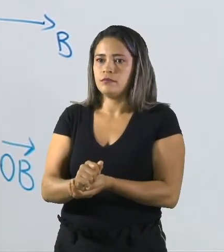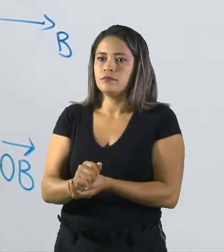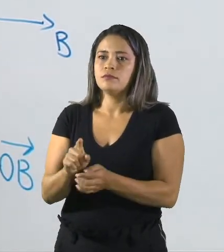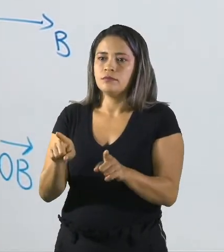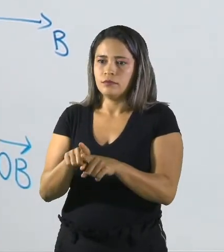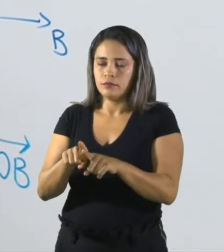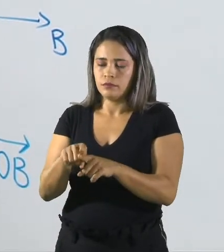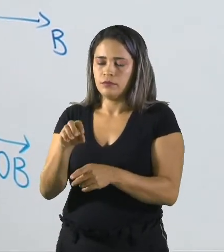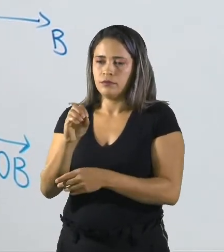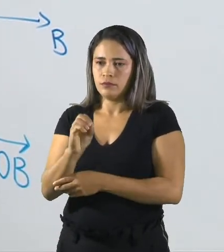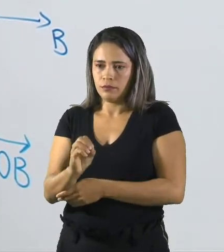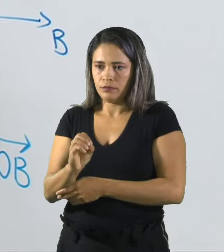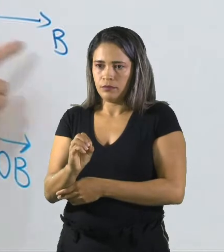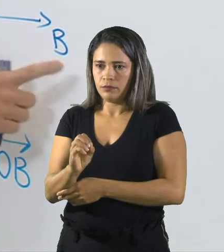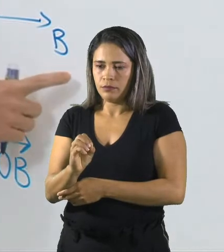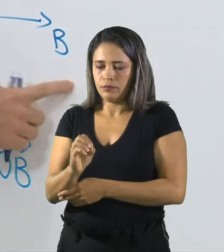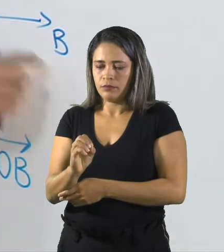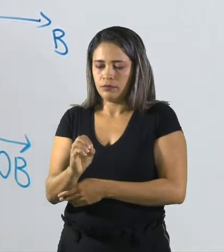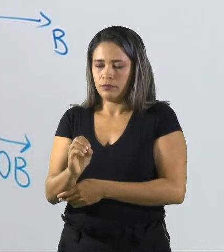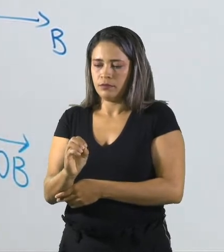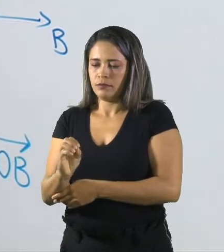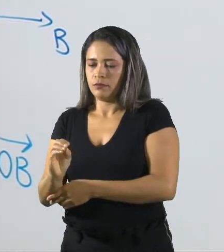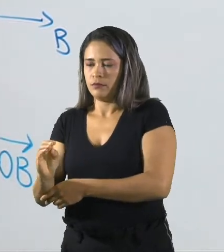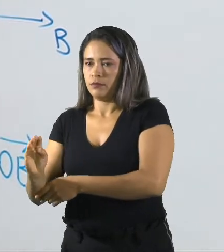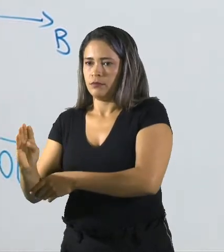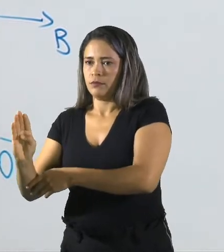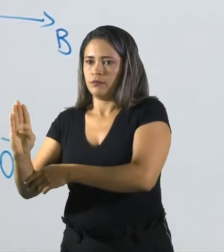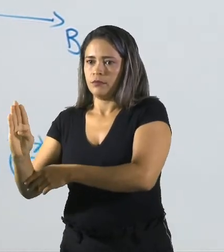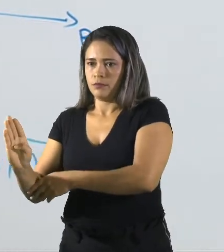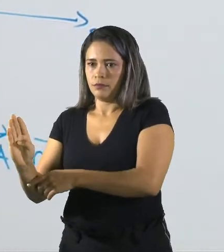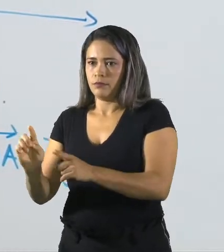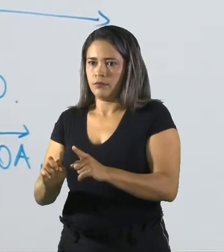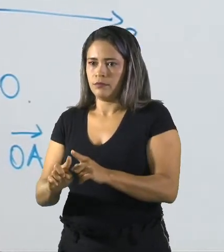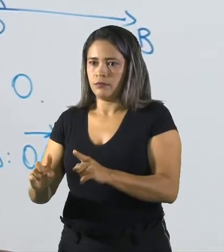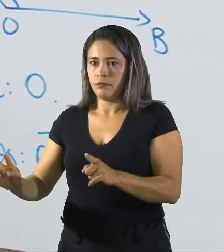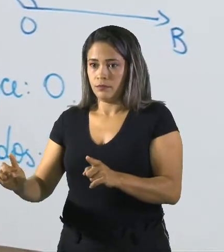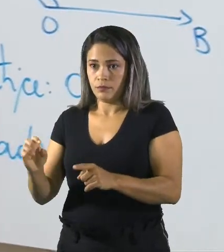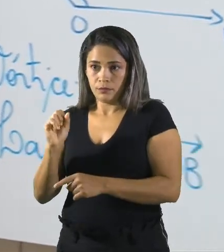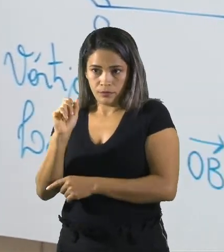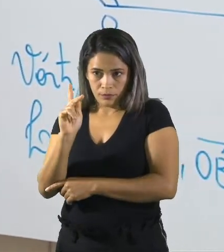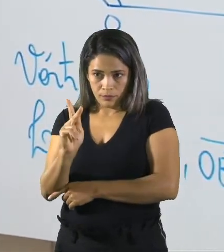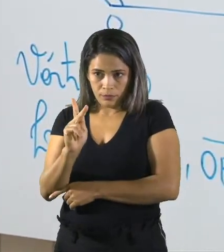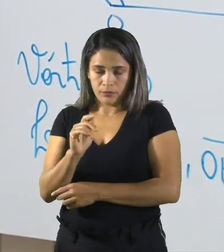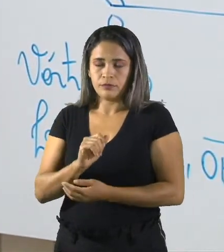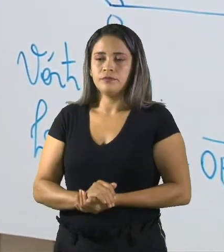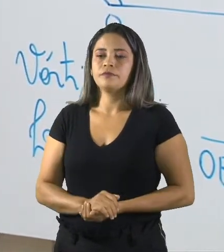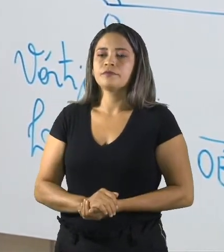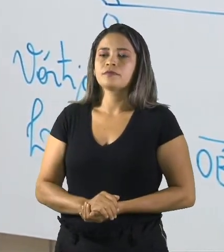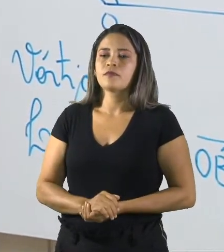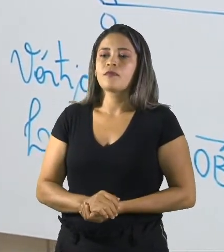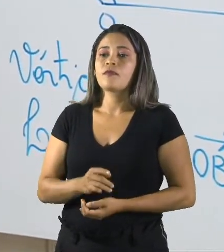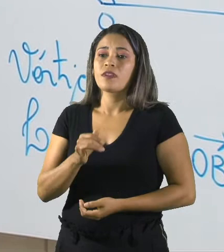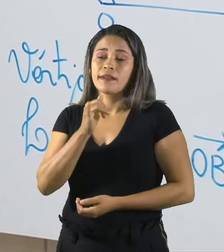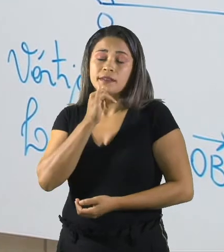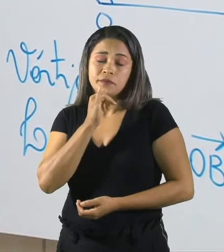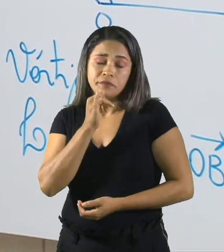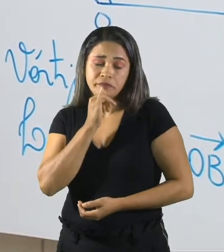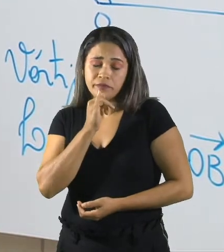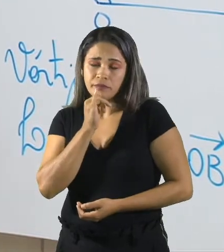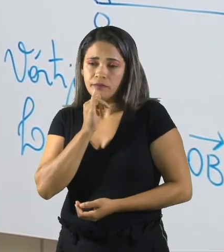OB. Ela tem origem no ponto O e passa pelo ponto B. Ok, pessoal? Então, vejam, com esse exemplo a